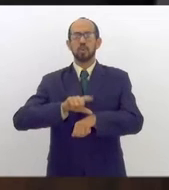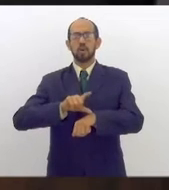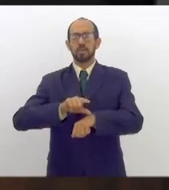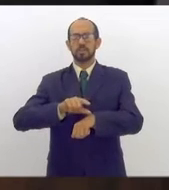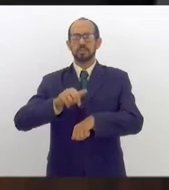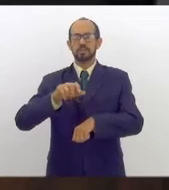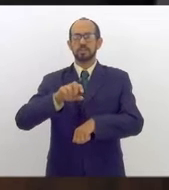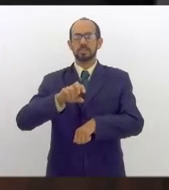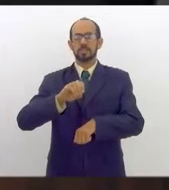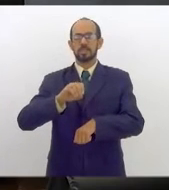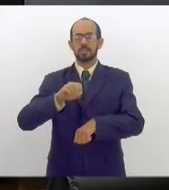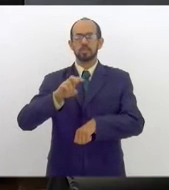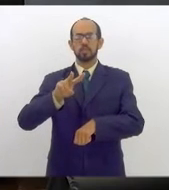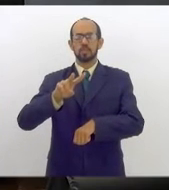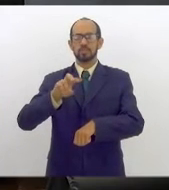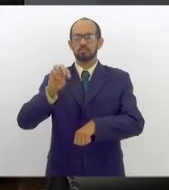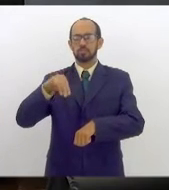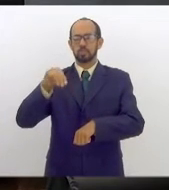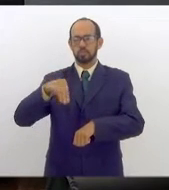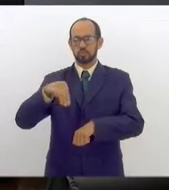10h02, do dia